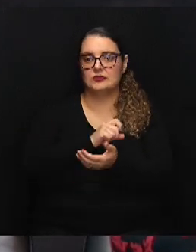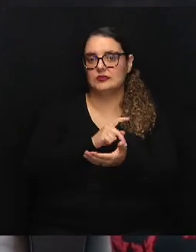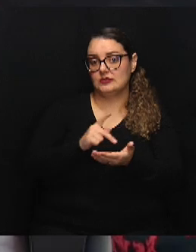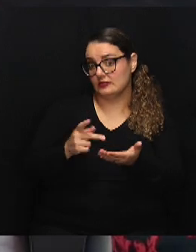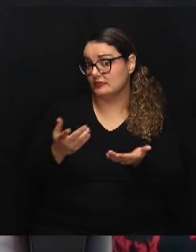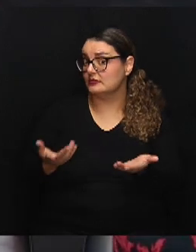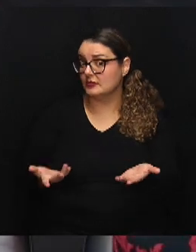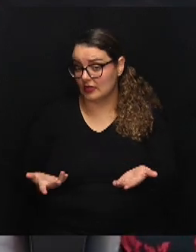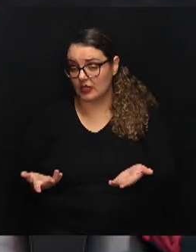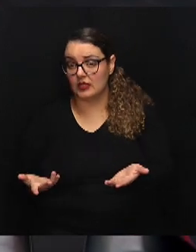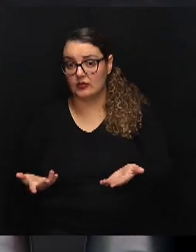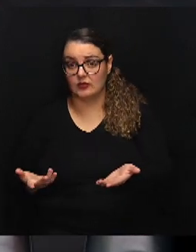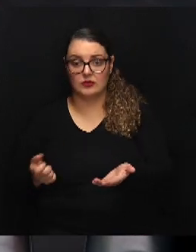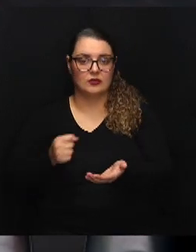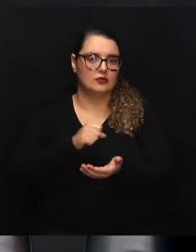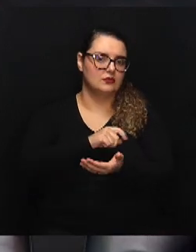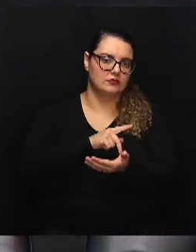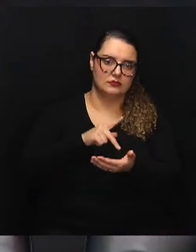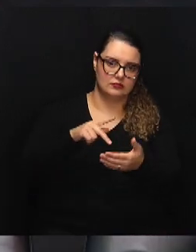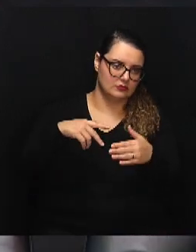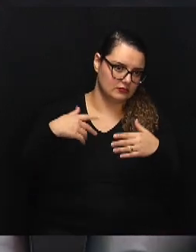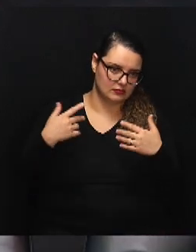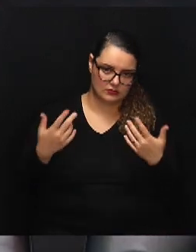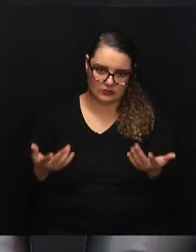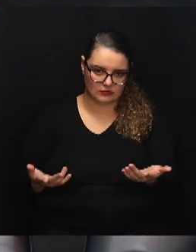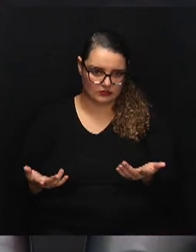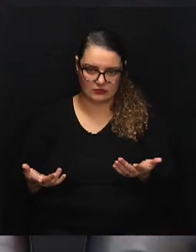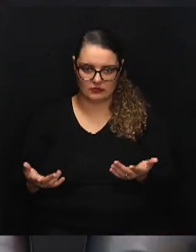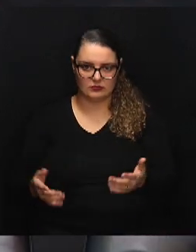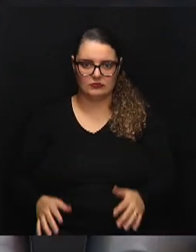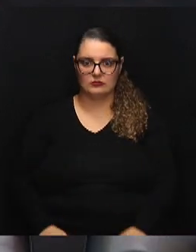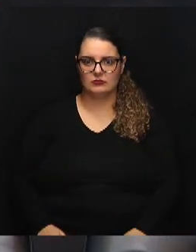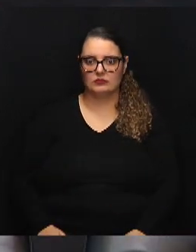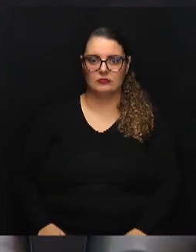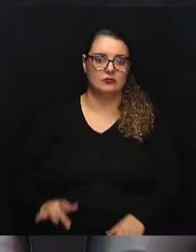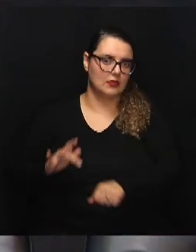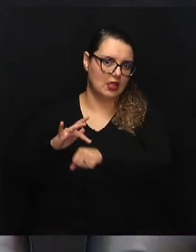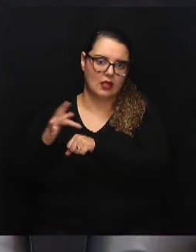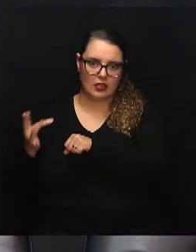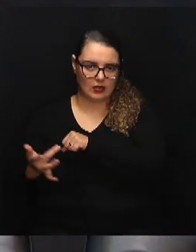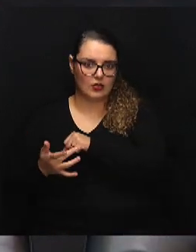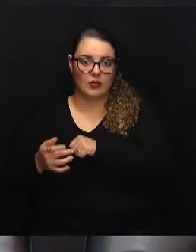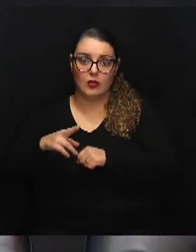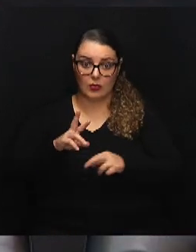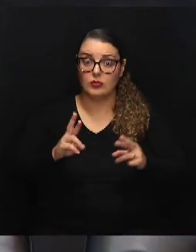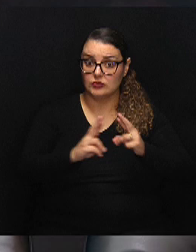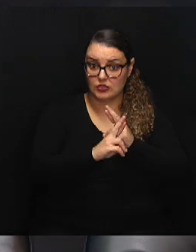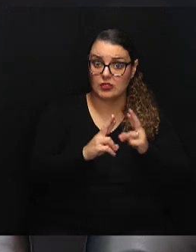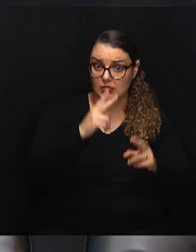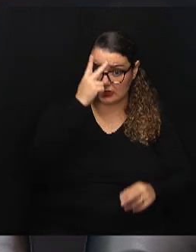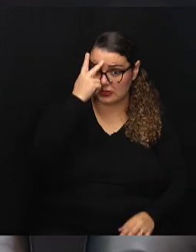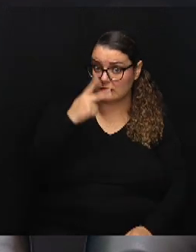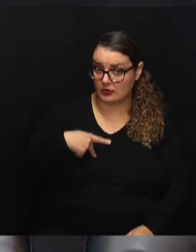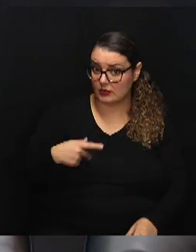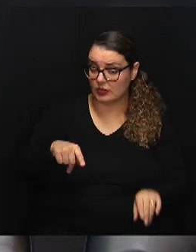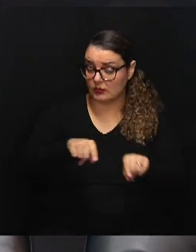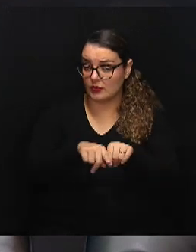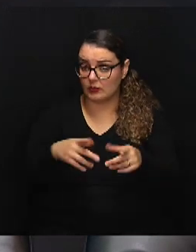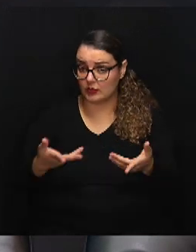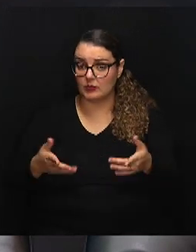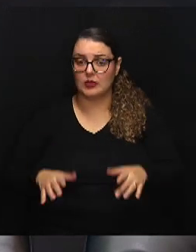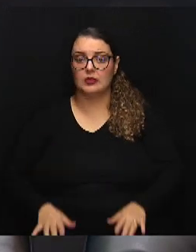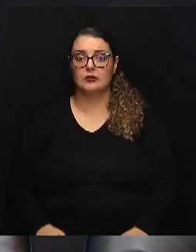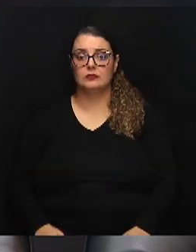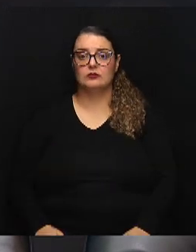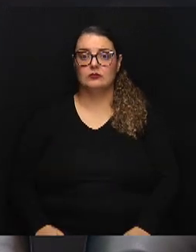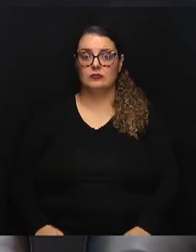né? Sejam aplicativos aí das redes ou aplicativos de relacionamento também,